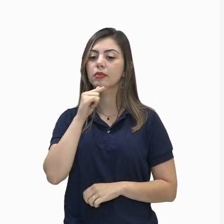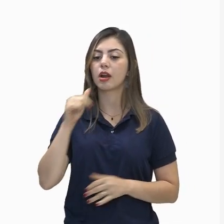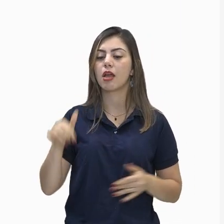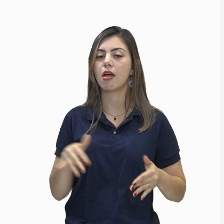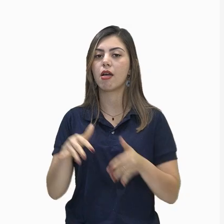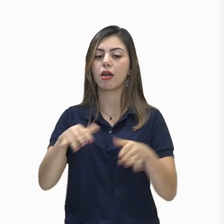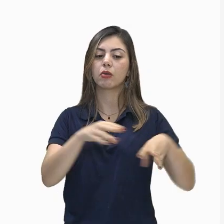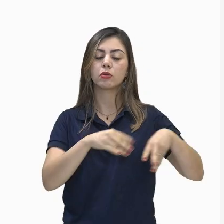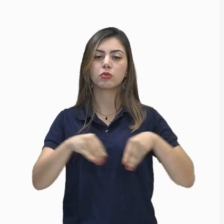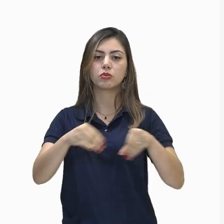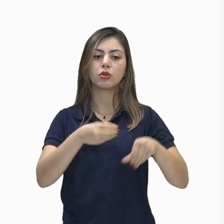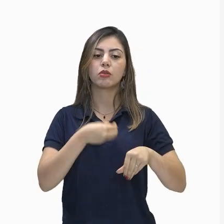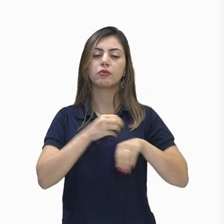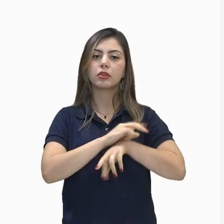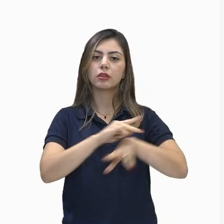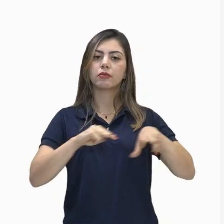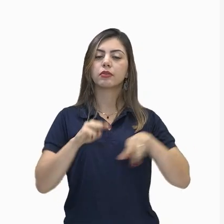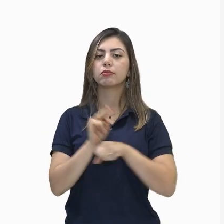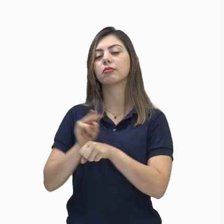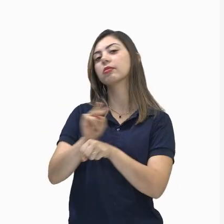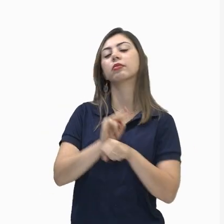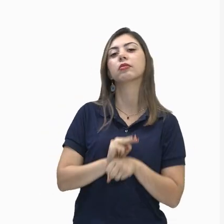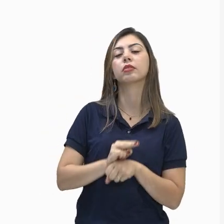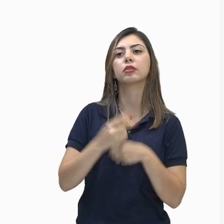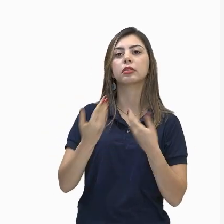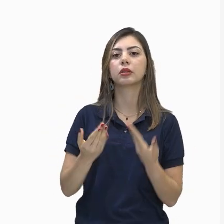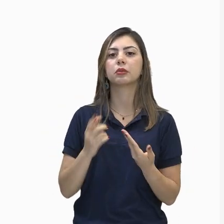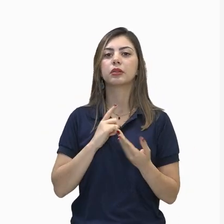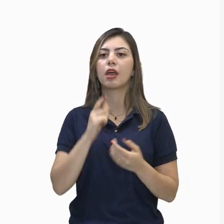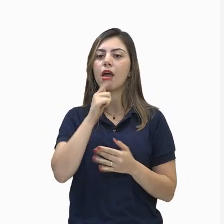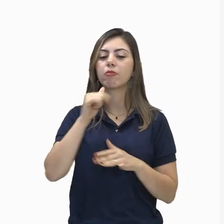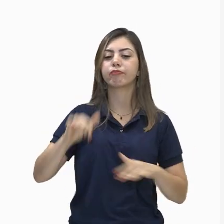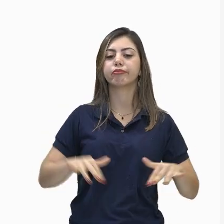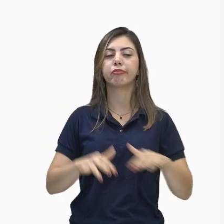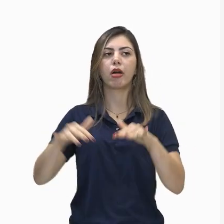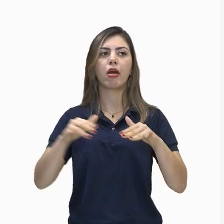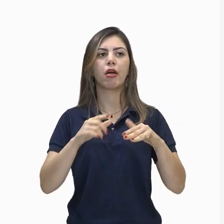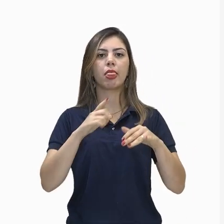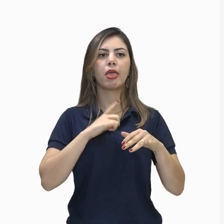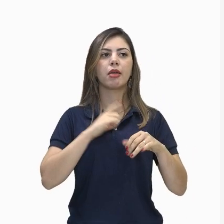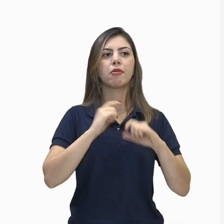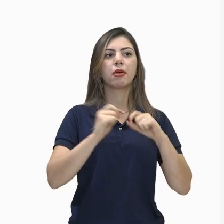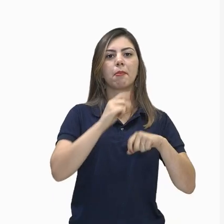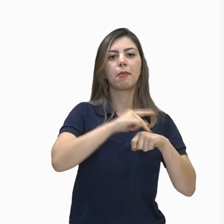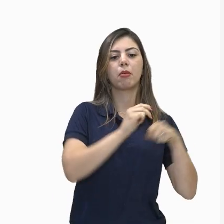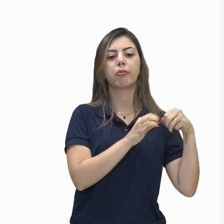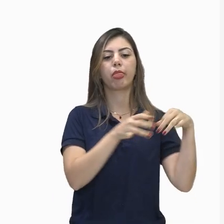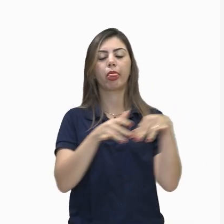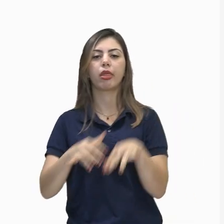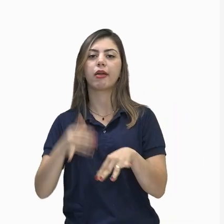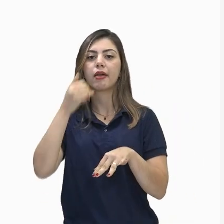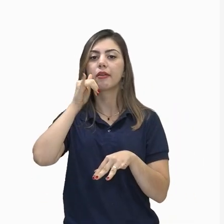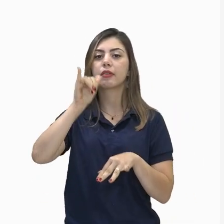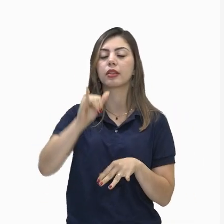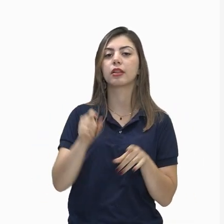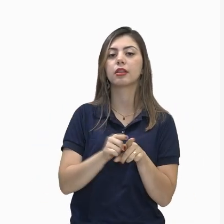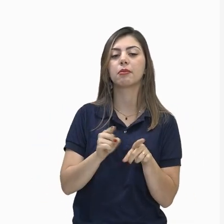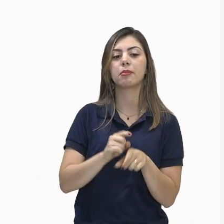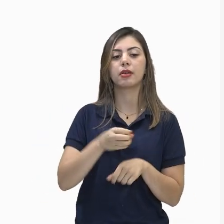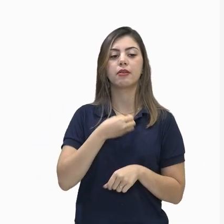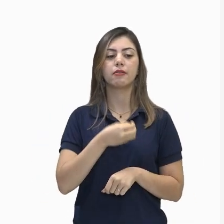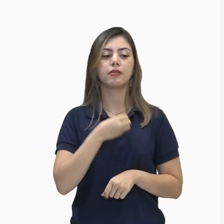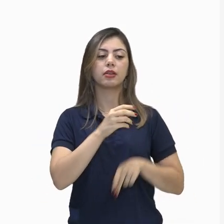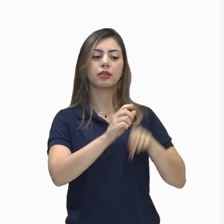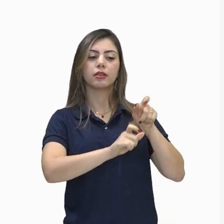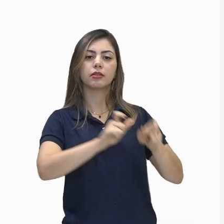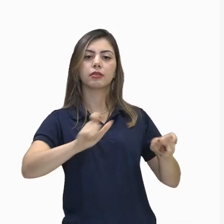e a biodiversidade, evitar desastres ambientais como enchentes e deslizamentos, a melhora na qualidade de vida das pessoas e